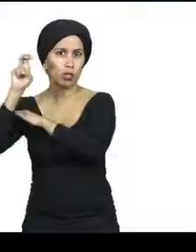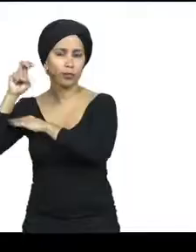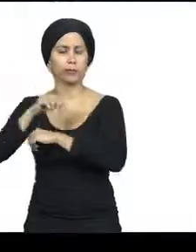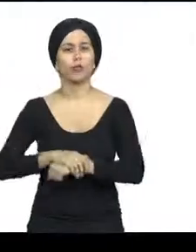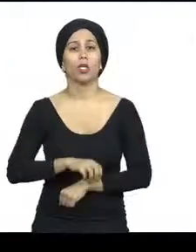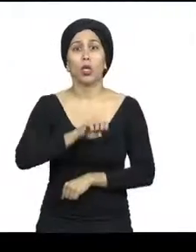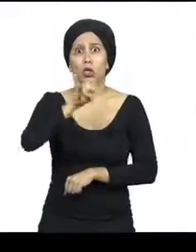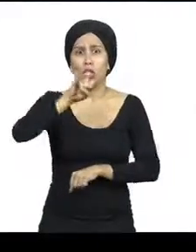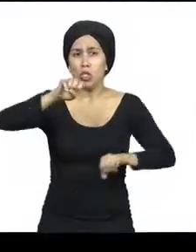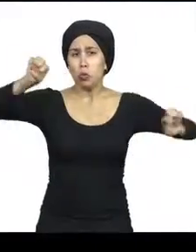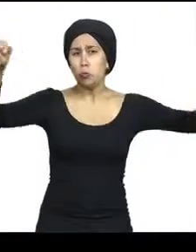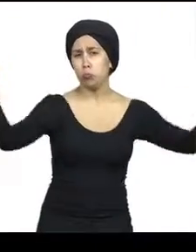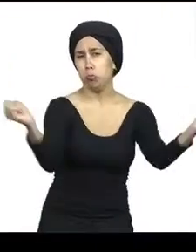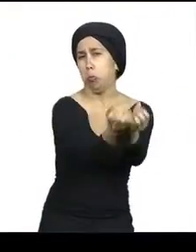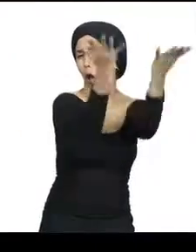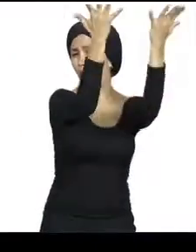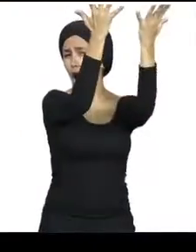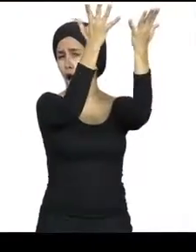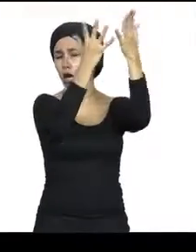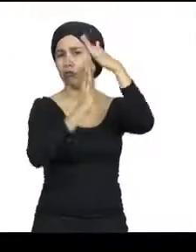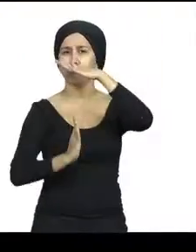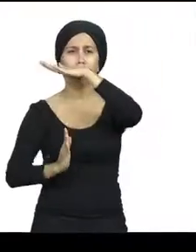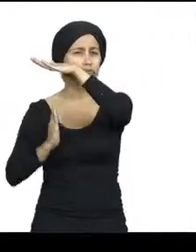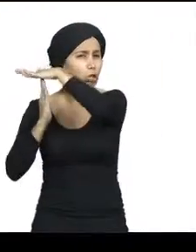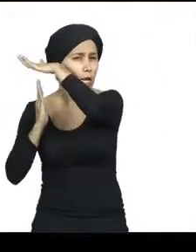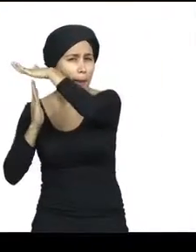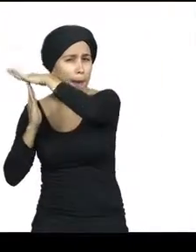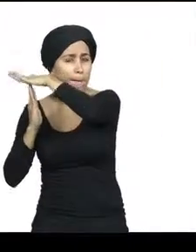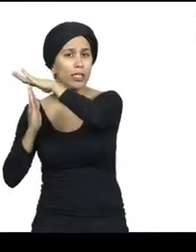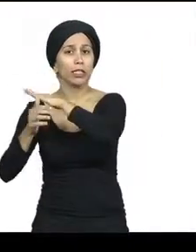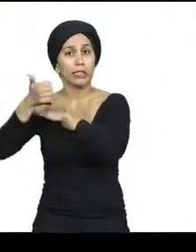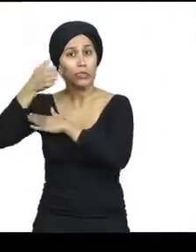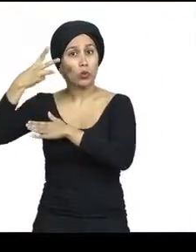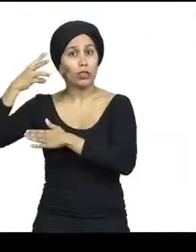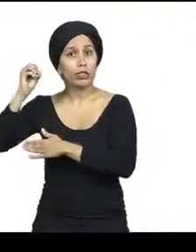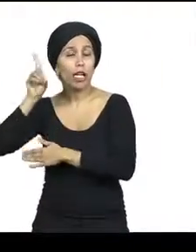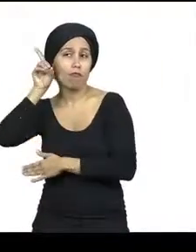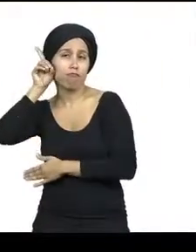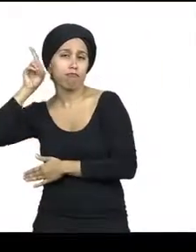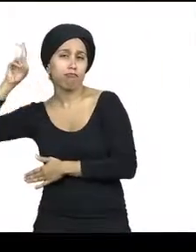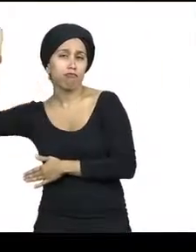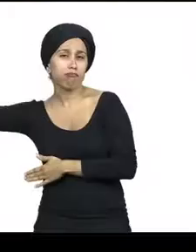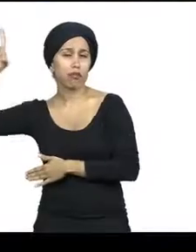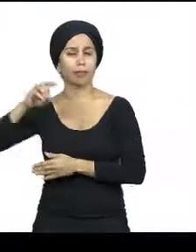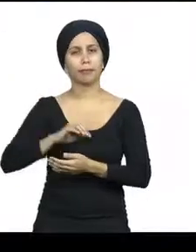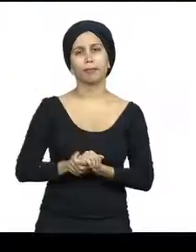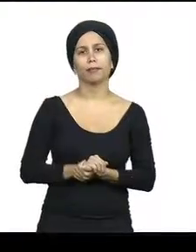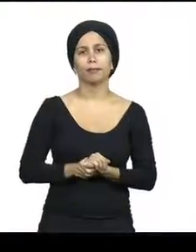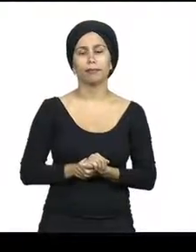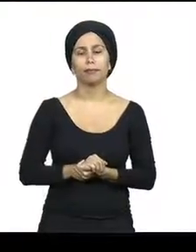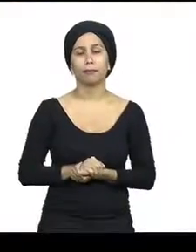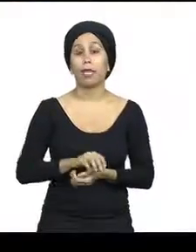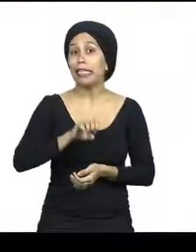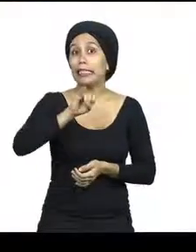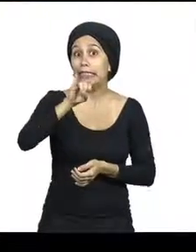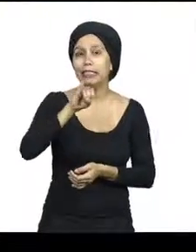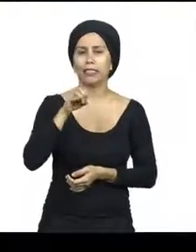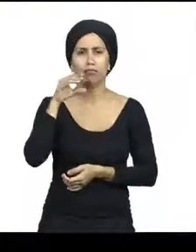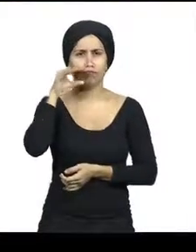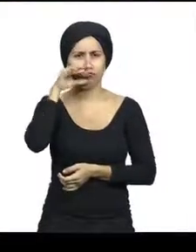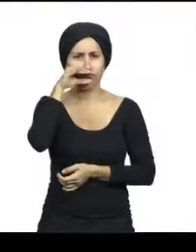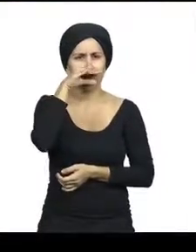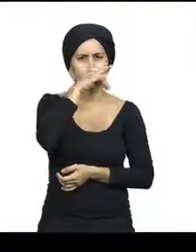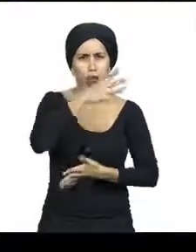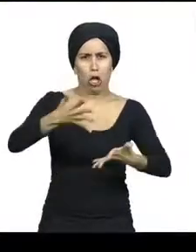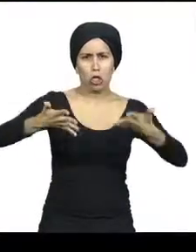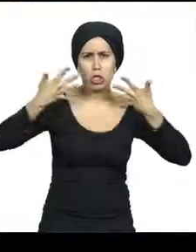ruído pontual, deve ser de, no máximo, 130 decibéis. No calor, os limites são de tempo